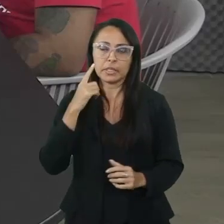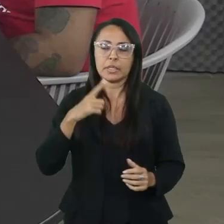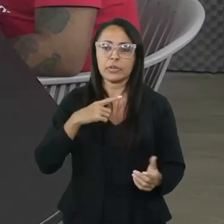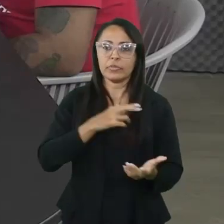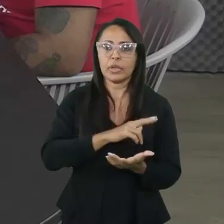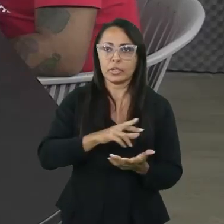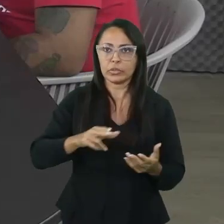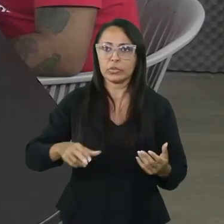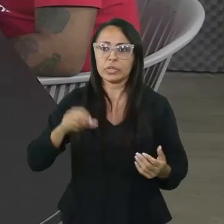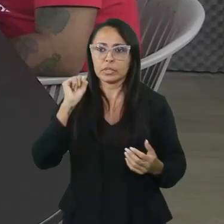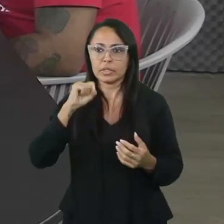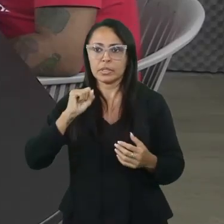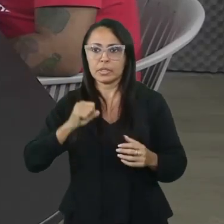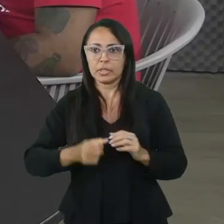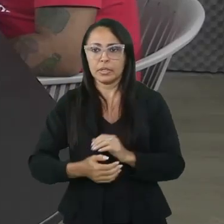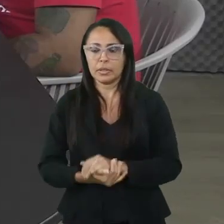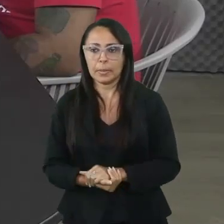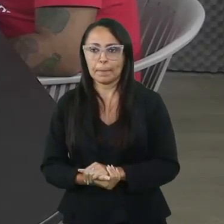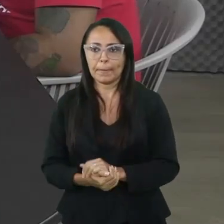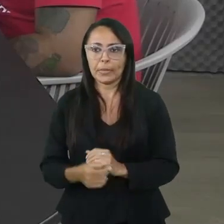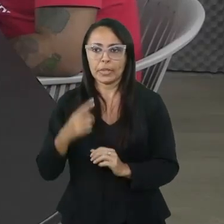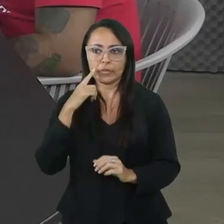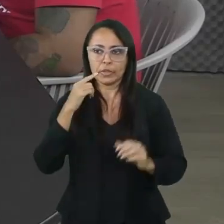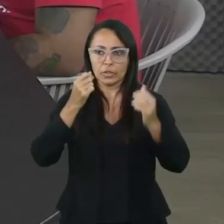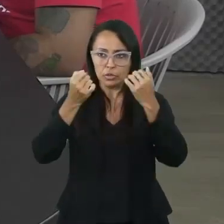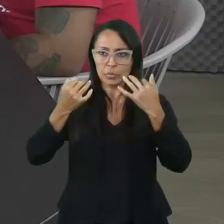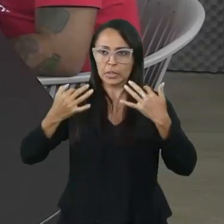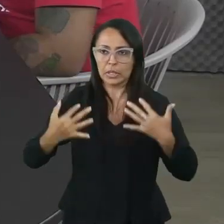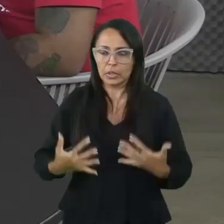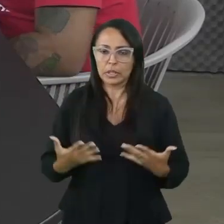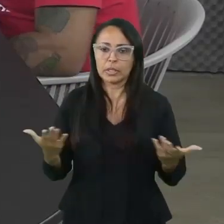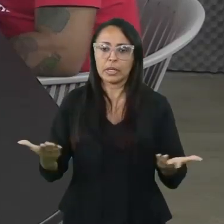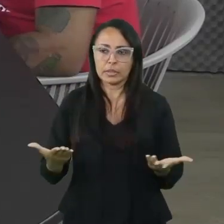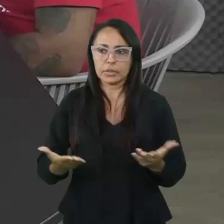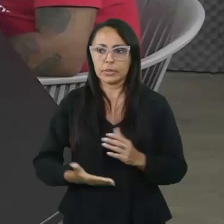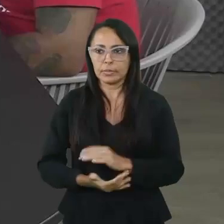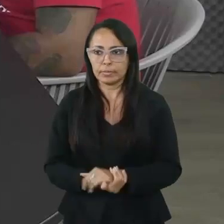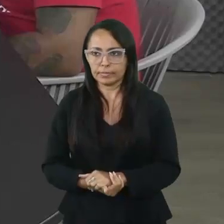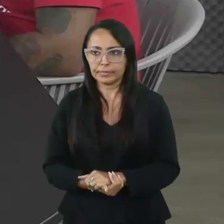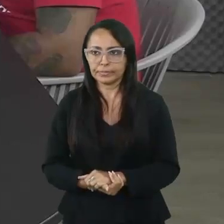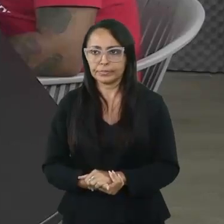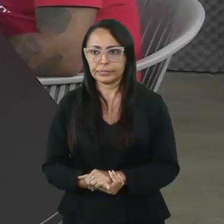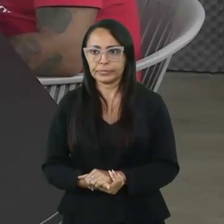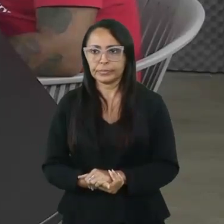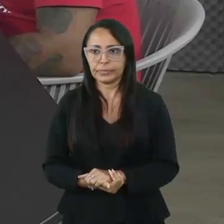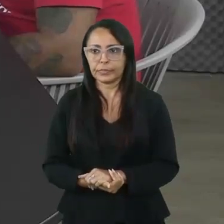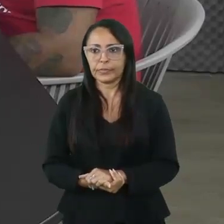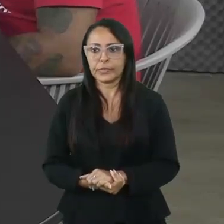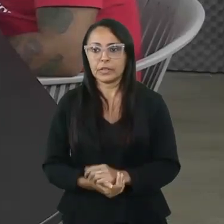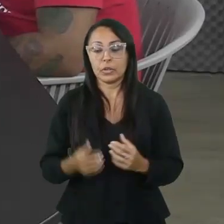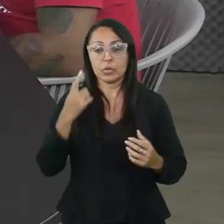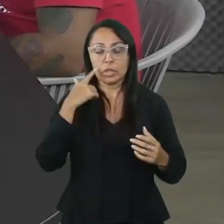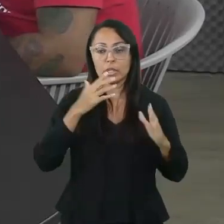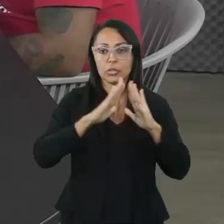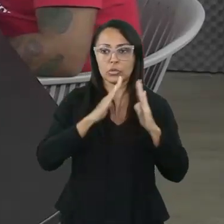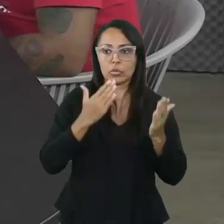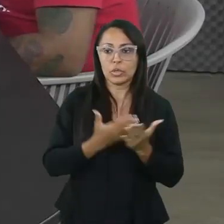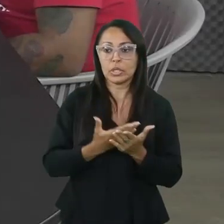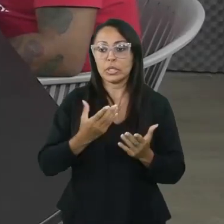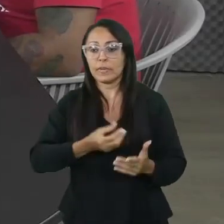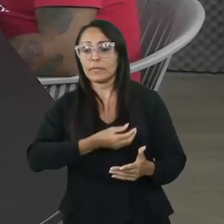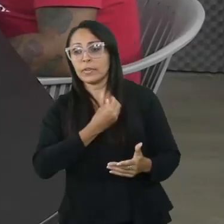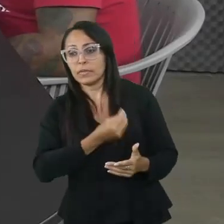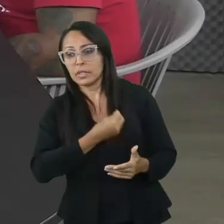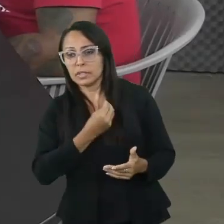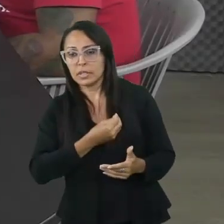mesmo, verdade. O que o Vitor pontuou aqui, eu assino embaixo, é isso mesmo. A gente acaba, essa coisa da escola, a gente acaba vivenciando